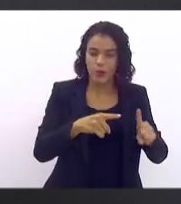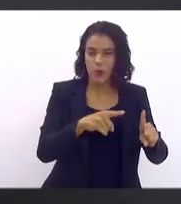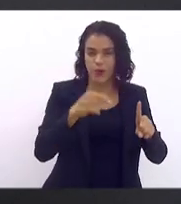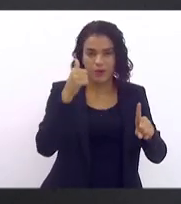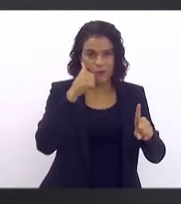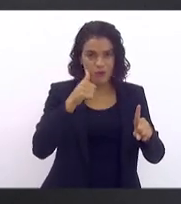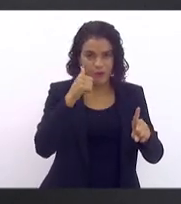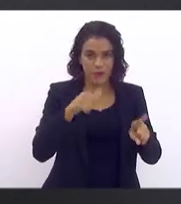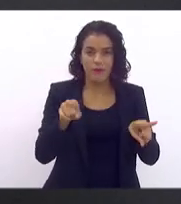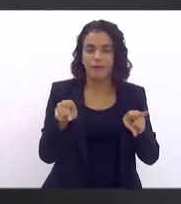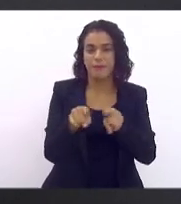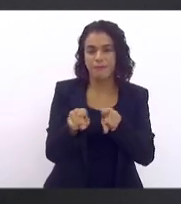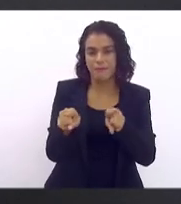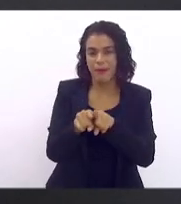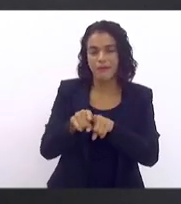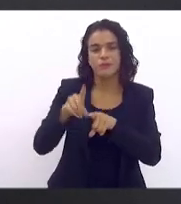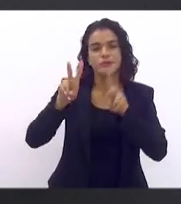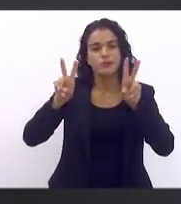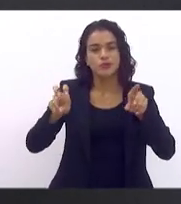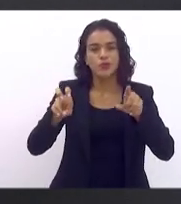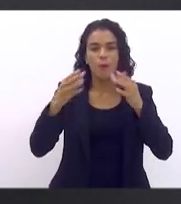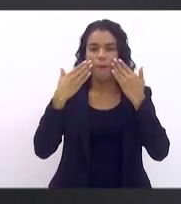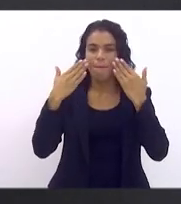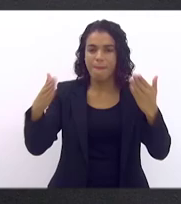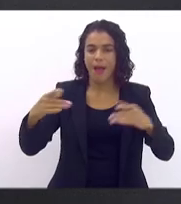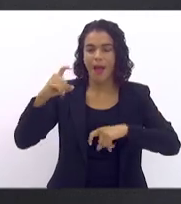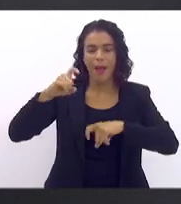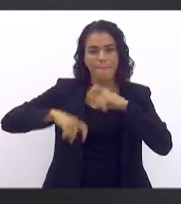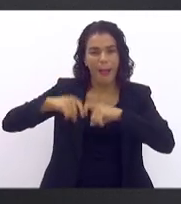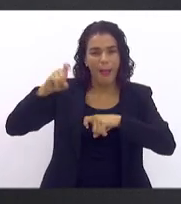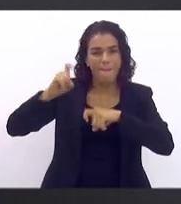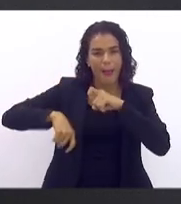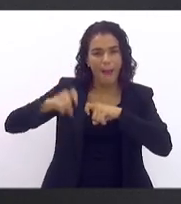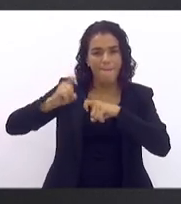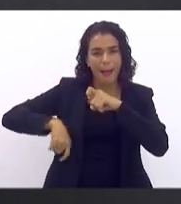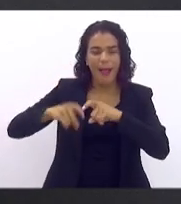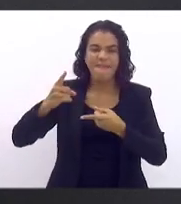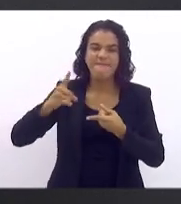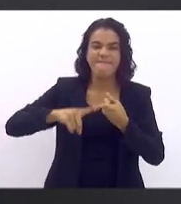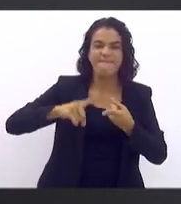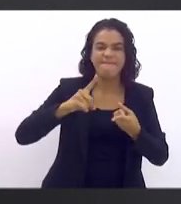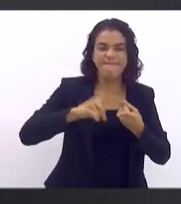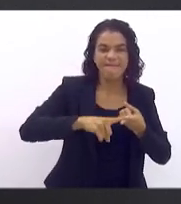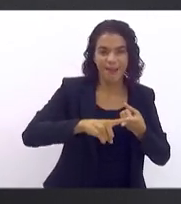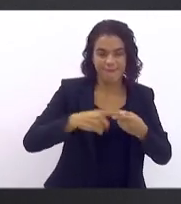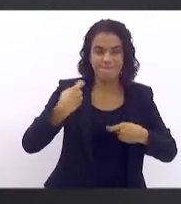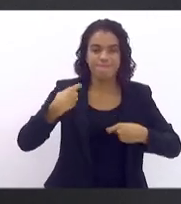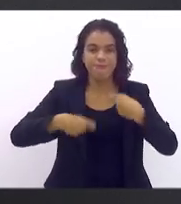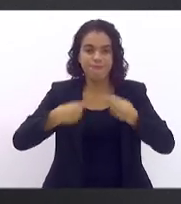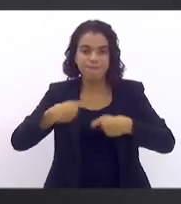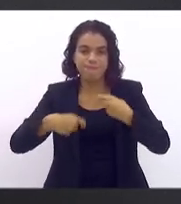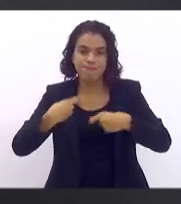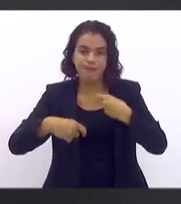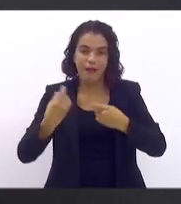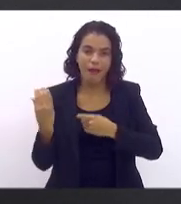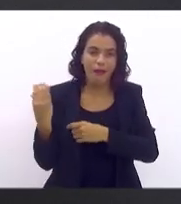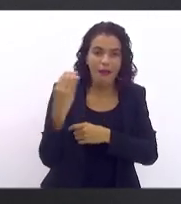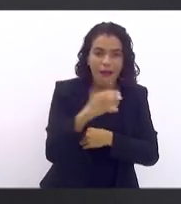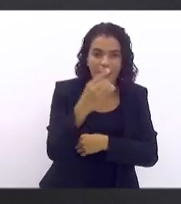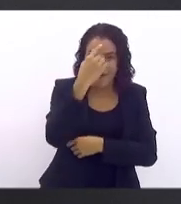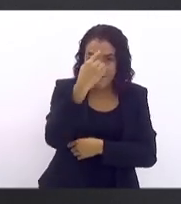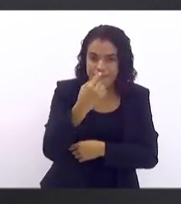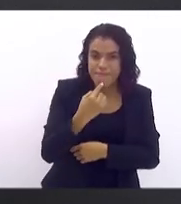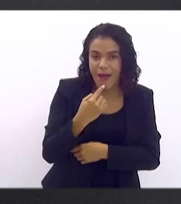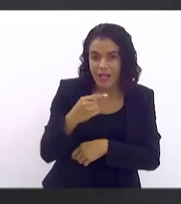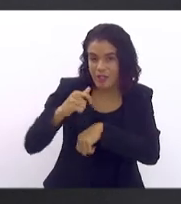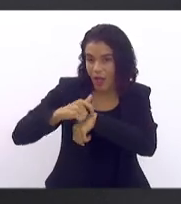pela pornografia, passando aí pela pornografia de vingança, a inserção de uma imagem que num primeiro momento